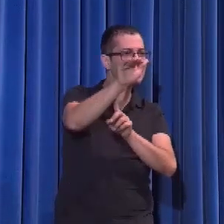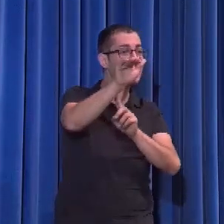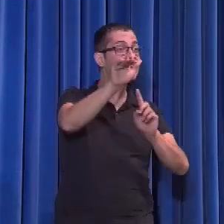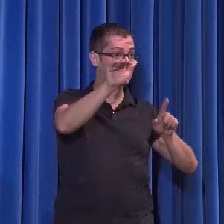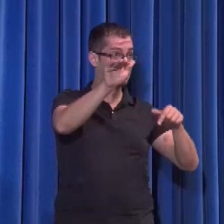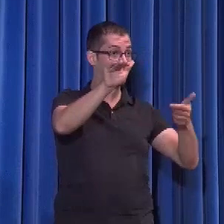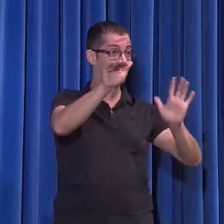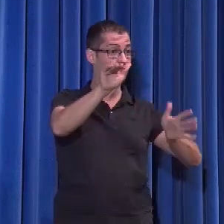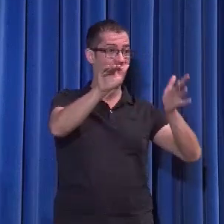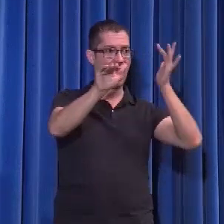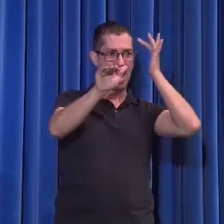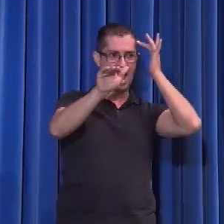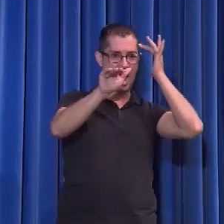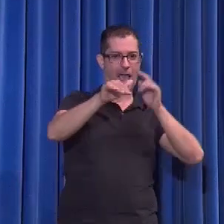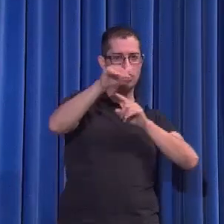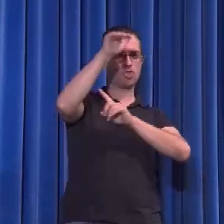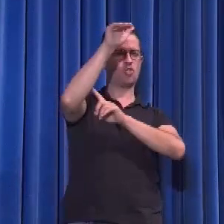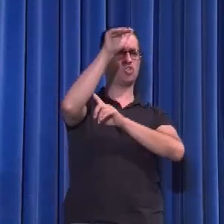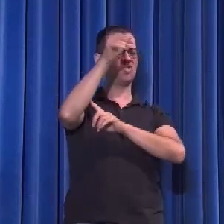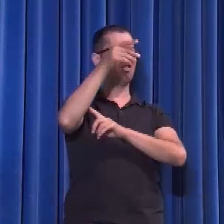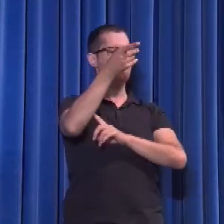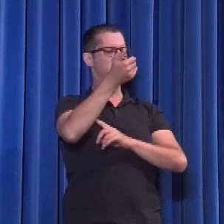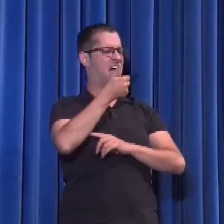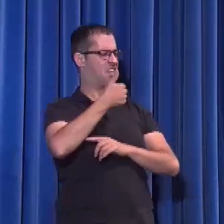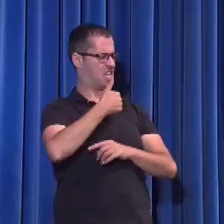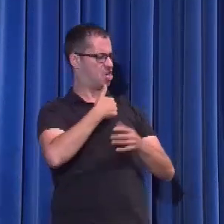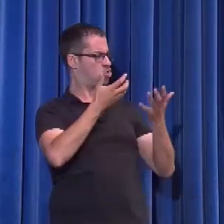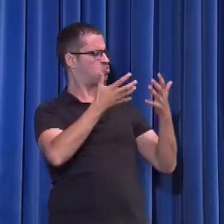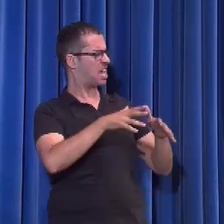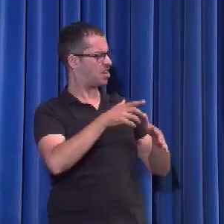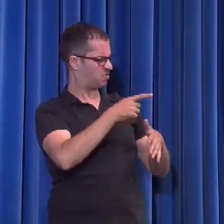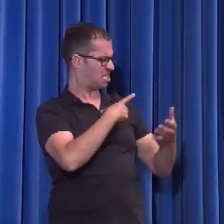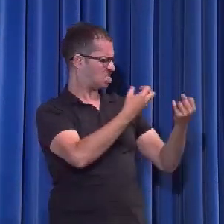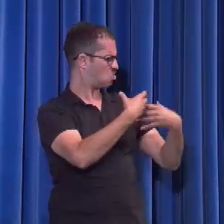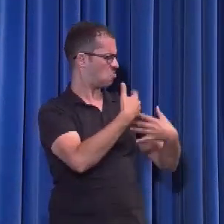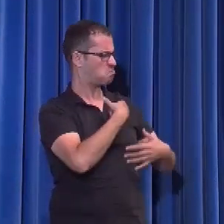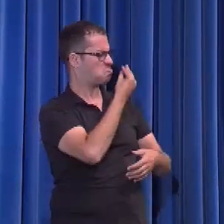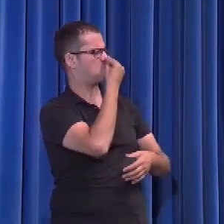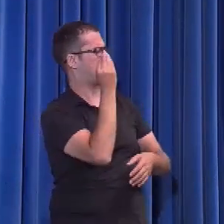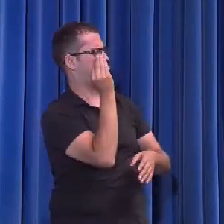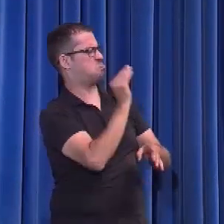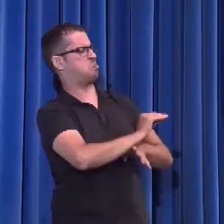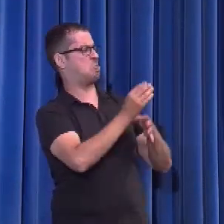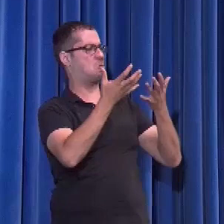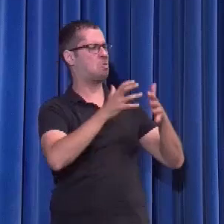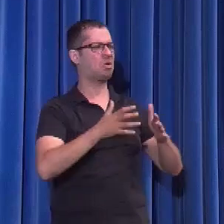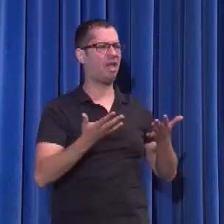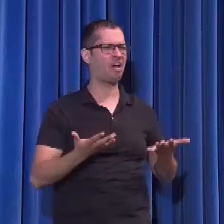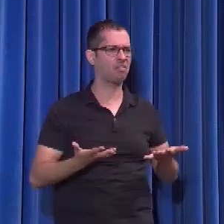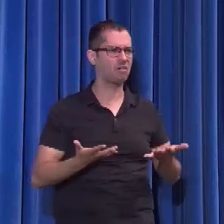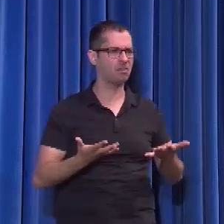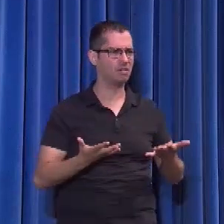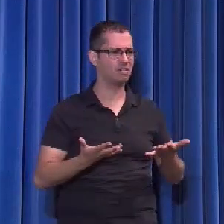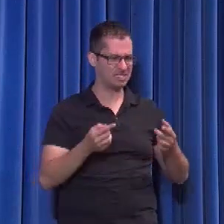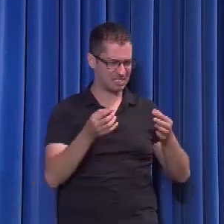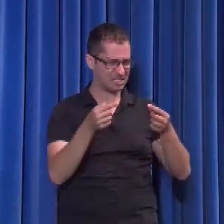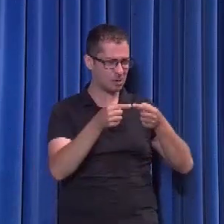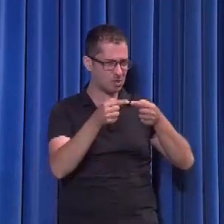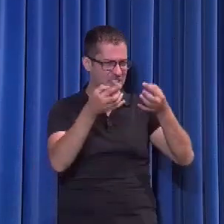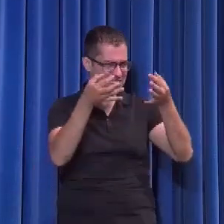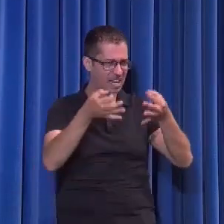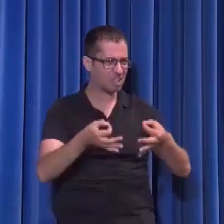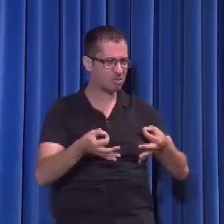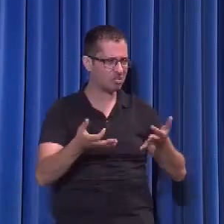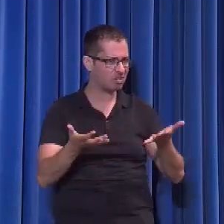com palavras, agora eu não quero saber do que você me ensinou. Nós temos um irmão muito querido que não mora aqui em Londrina. Ele